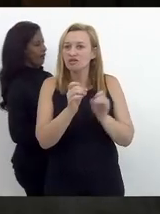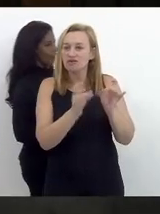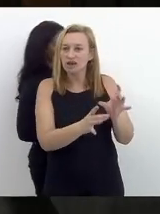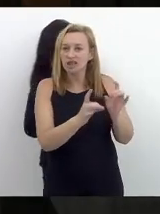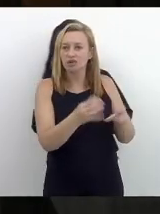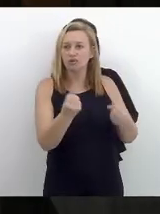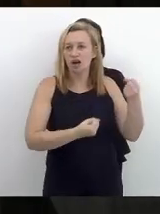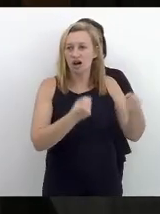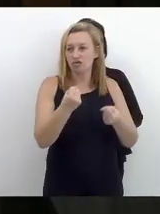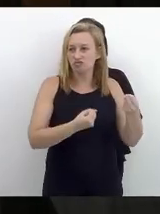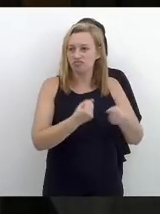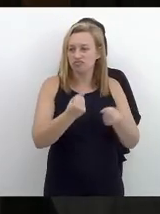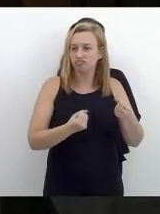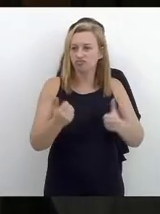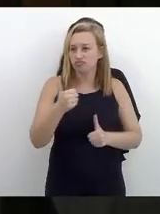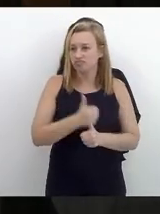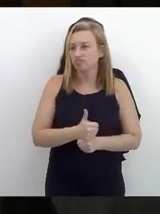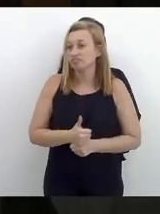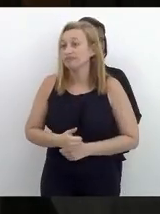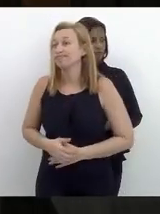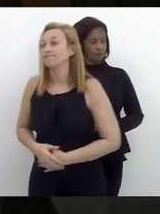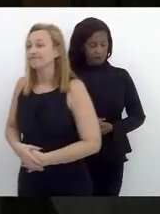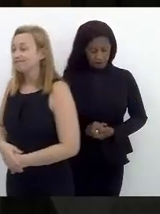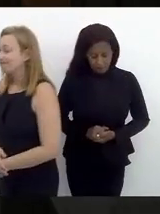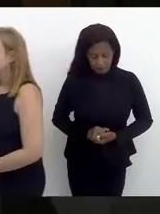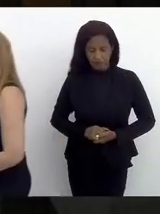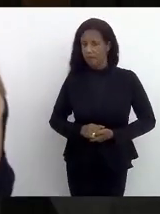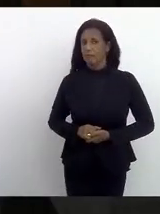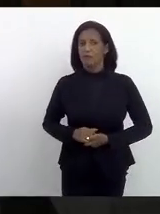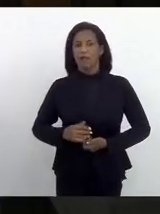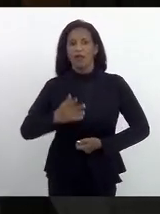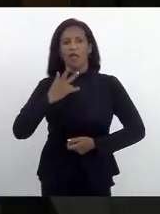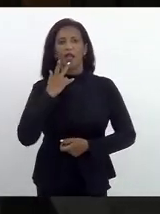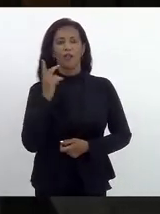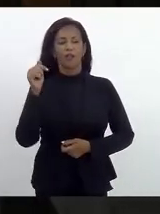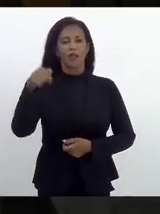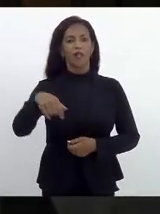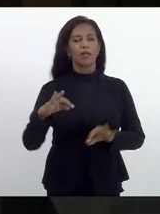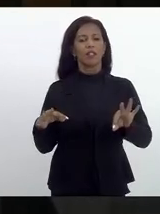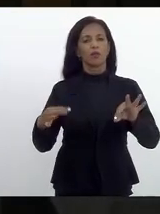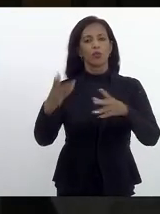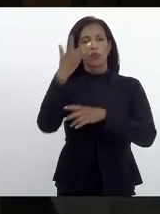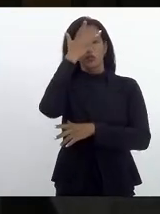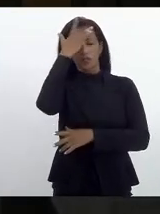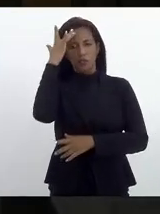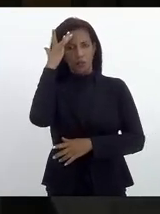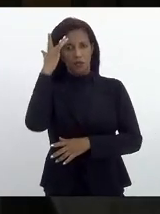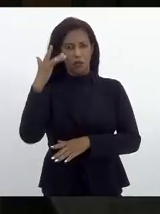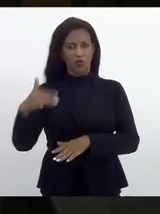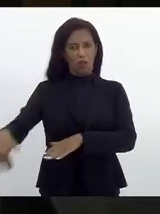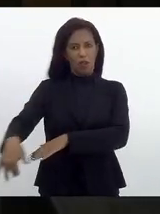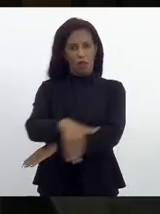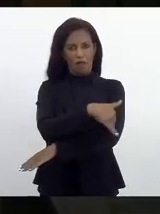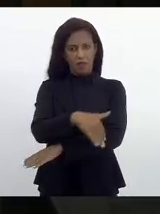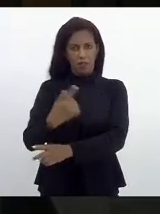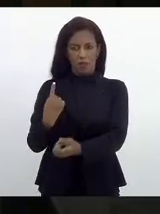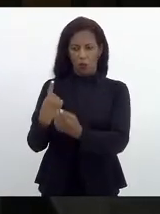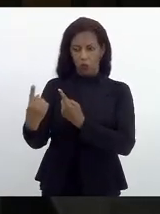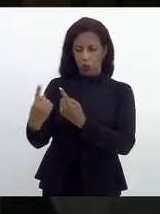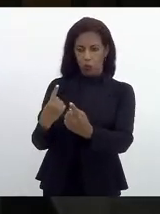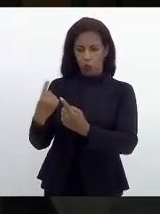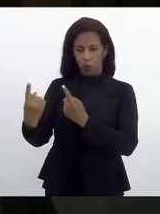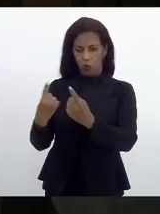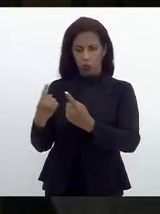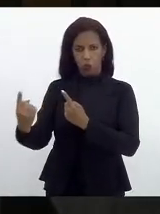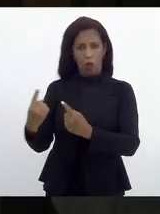automóvel. Quero dizer aqui a todos os presentes que, para quem não sabe, a estrada Intendente Magalhães é o maior